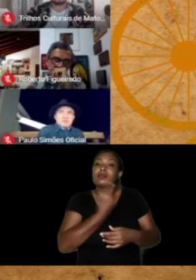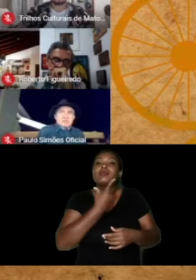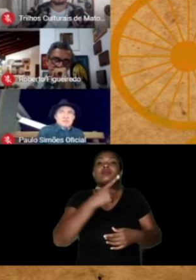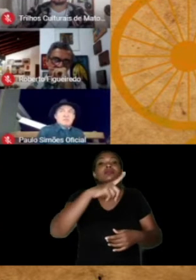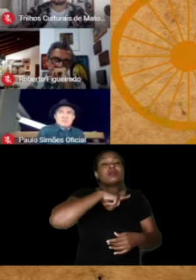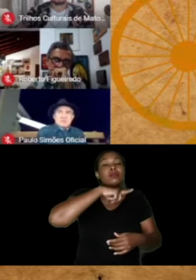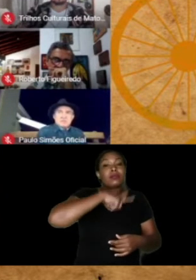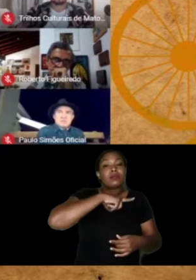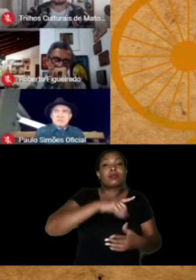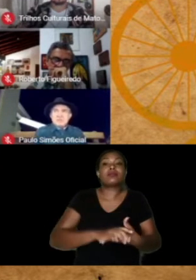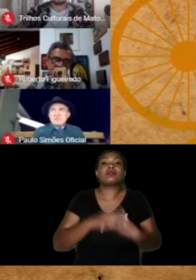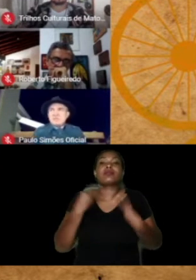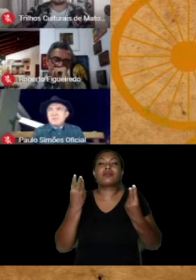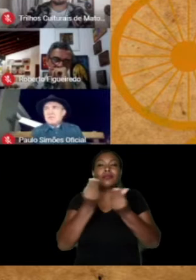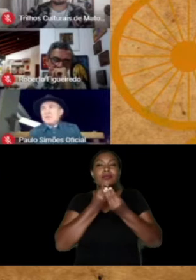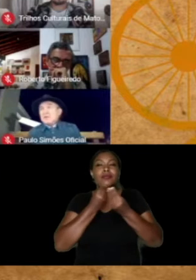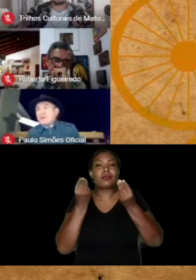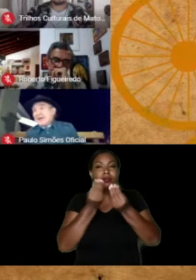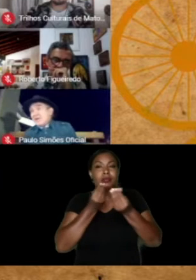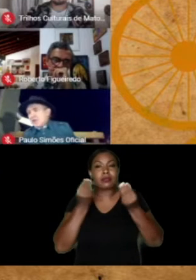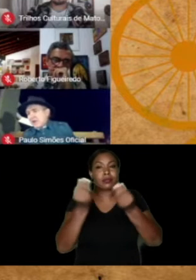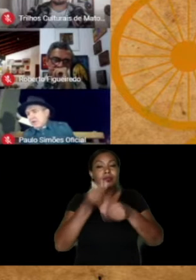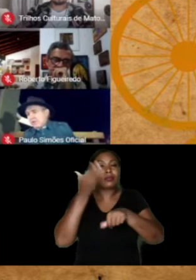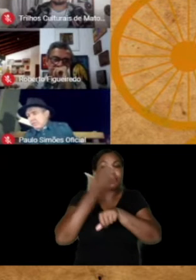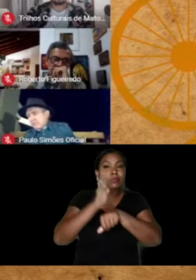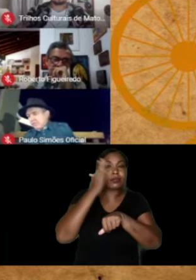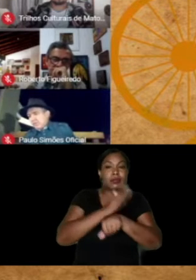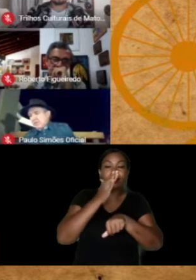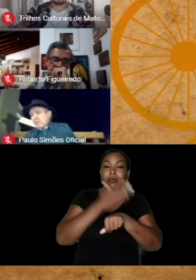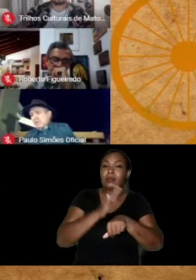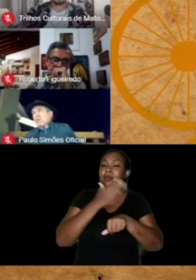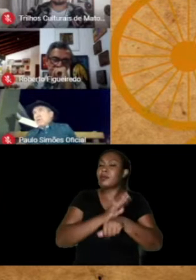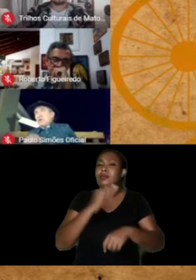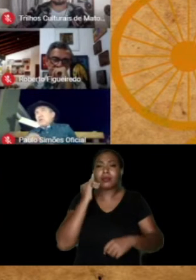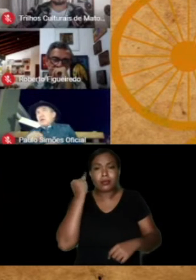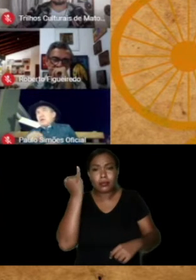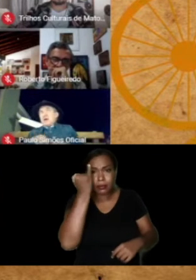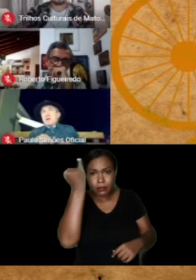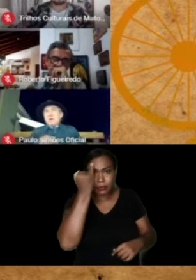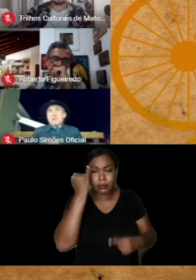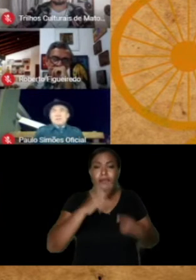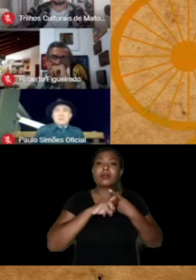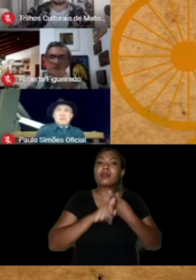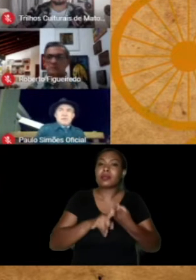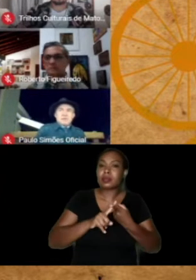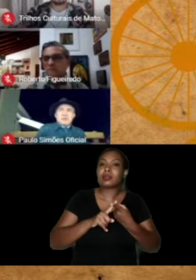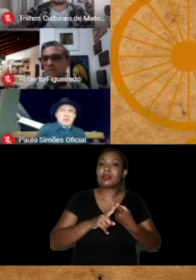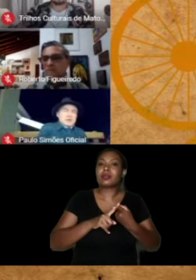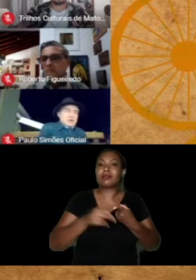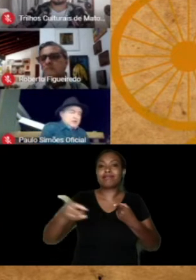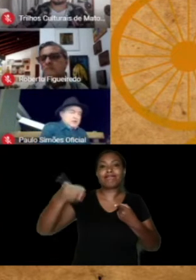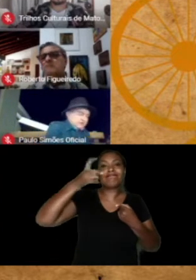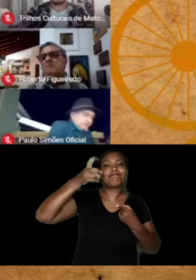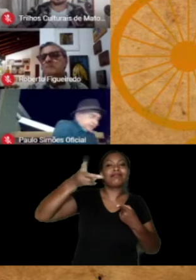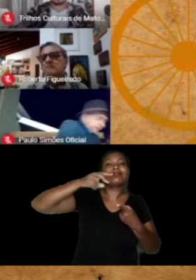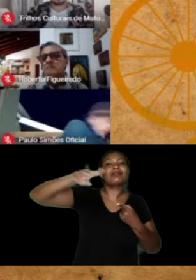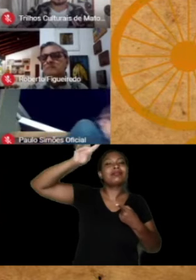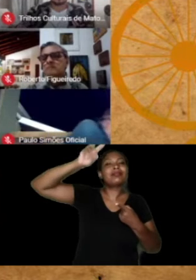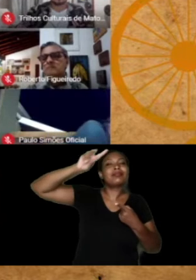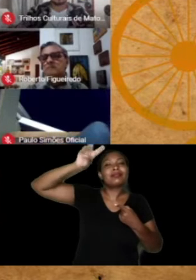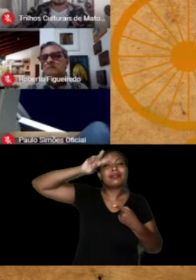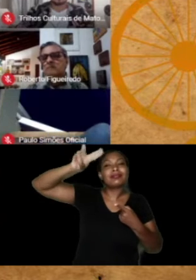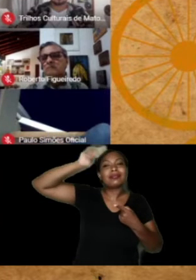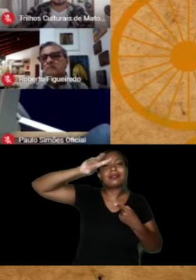fazer algo que é fundamental. Primeiro, vamos captar essa memória do velho que está